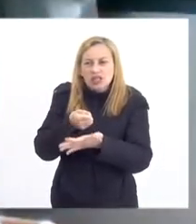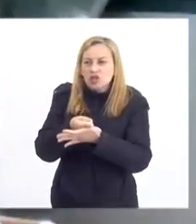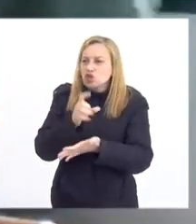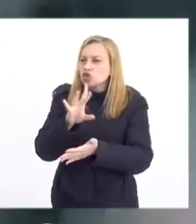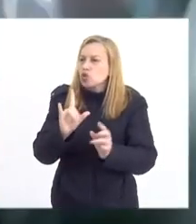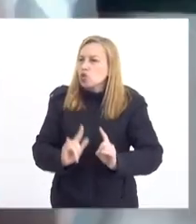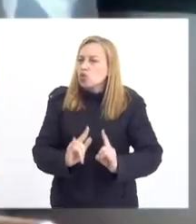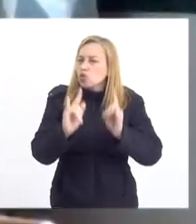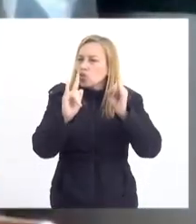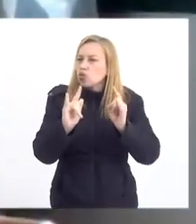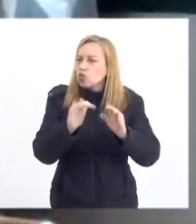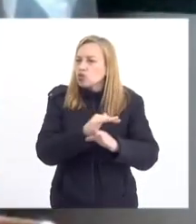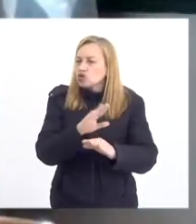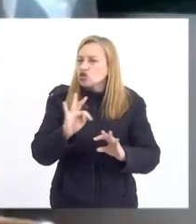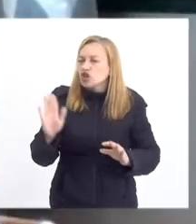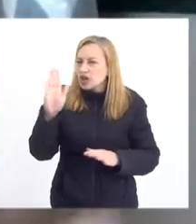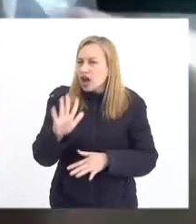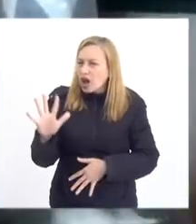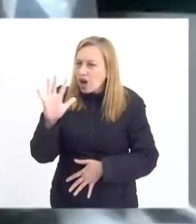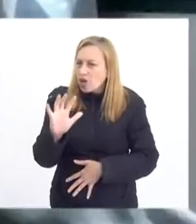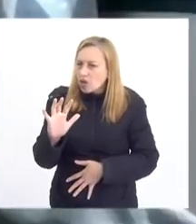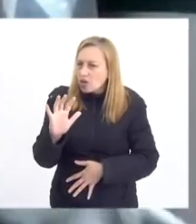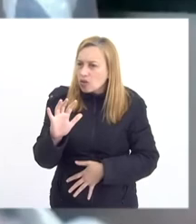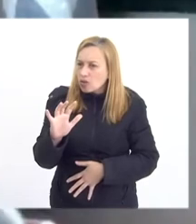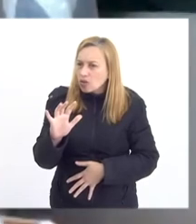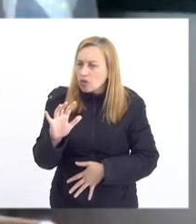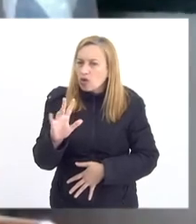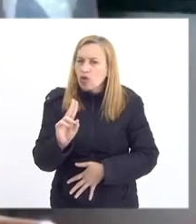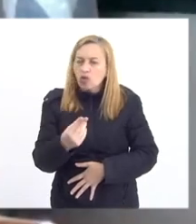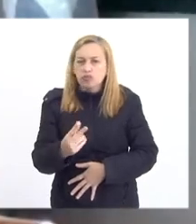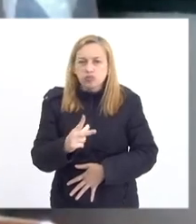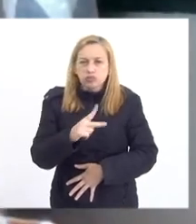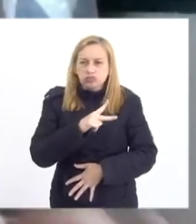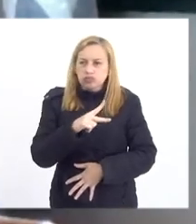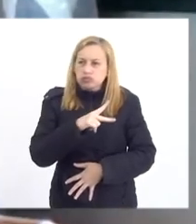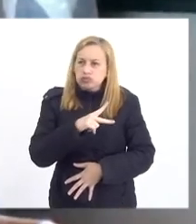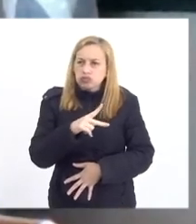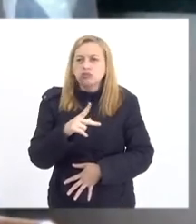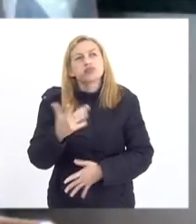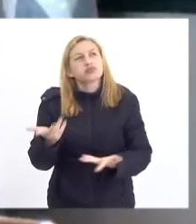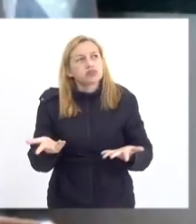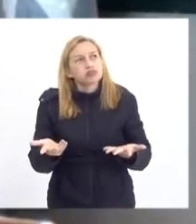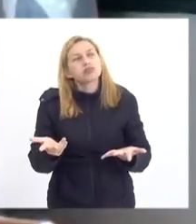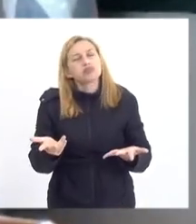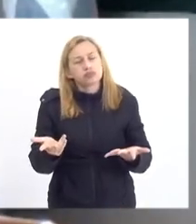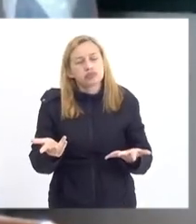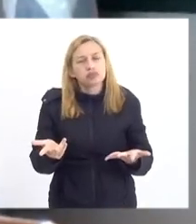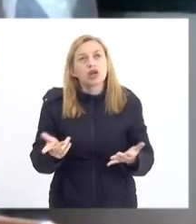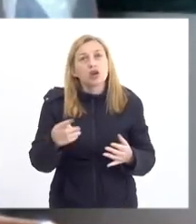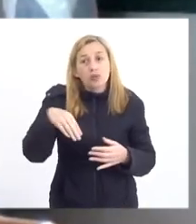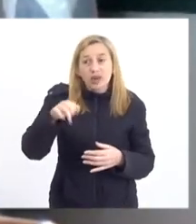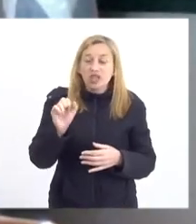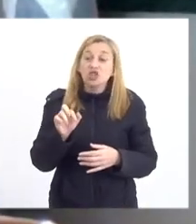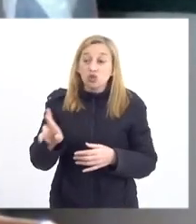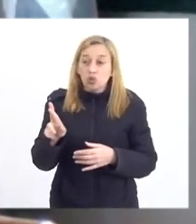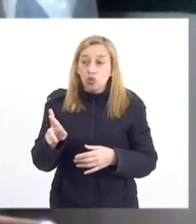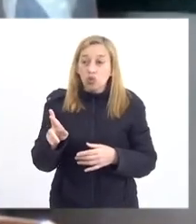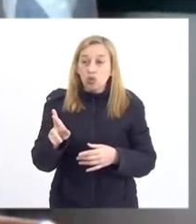imóvel como um todo e afirmado imóvel individual, é porque é bom ter um medidor